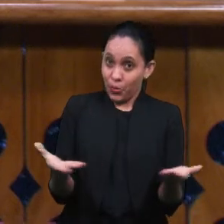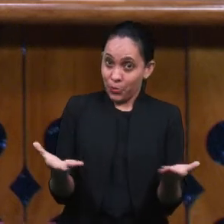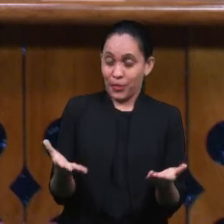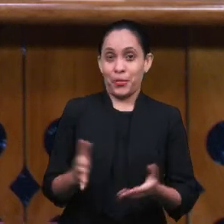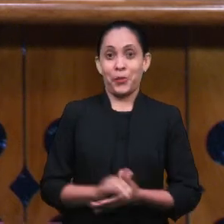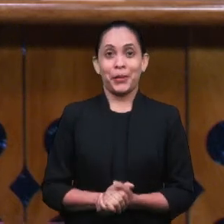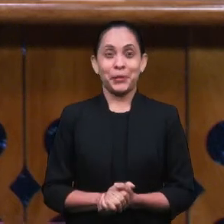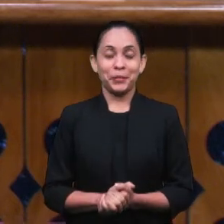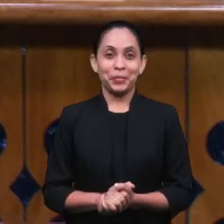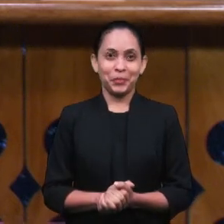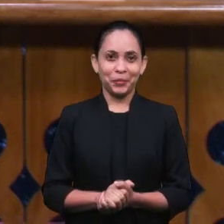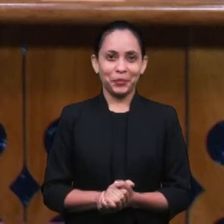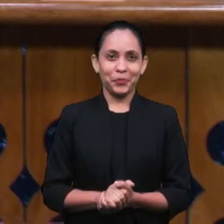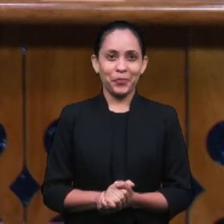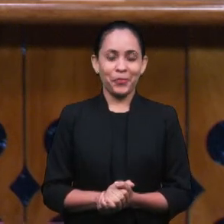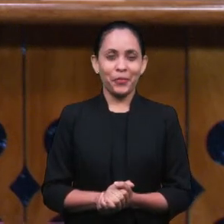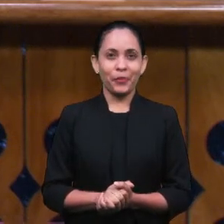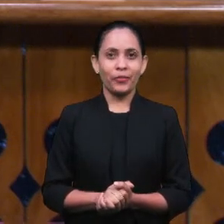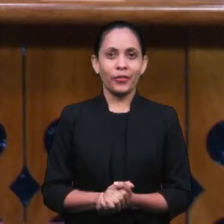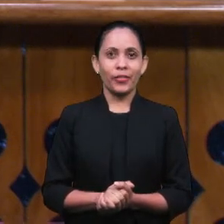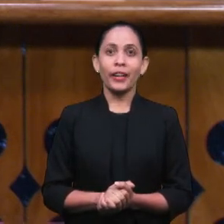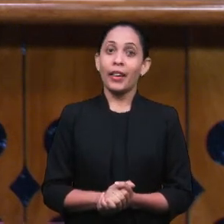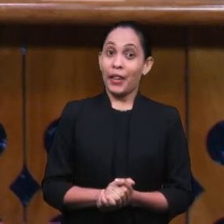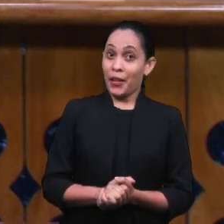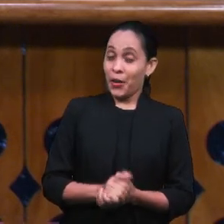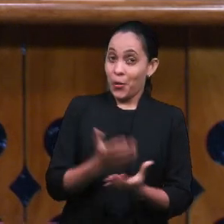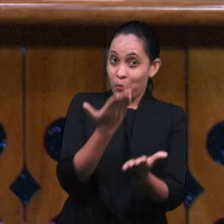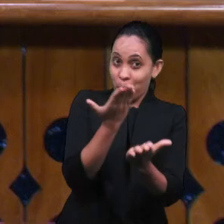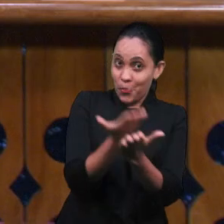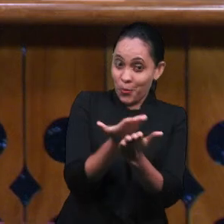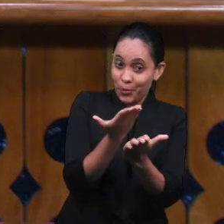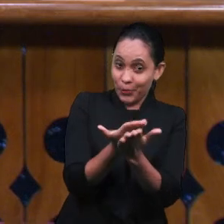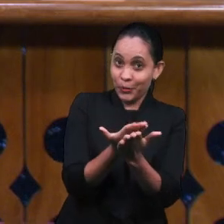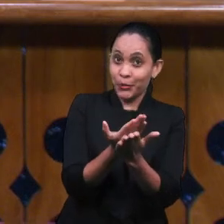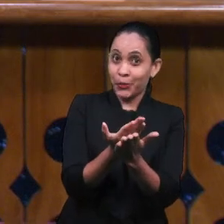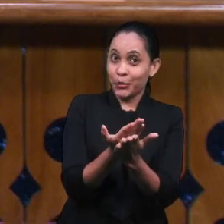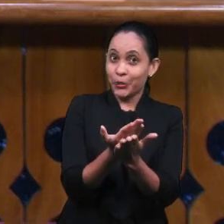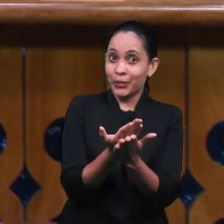revendo o ensino e fortalecendo